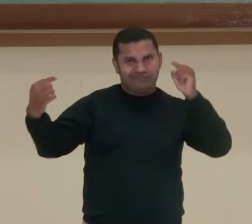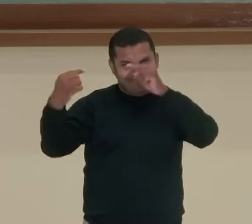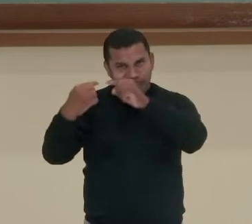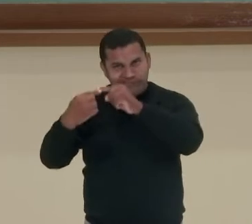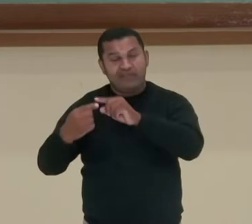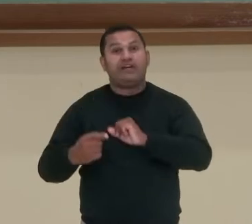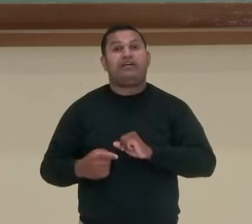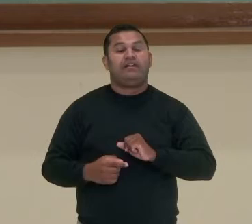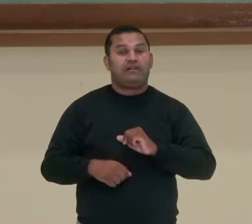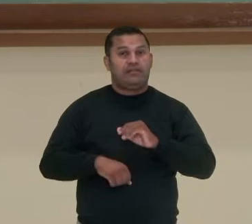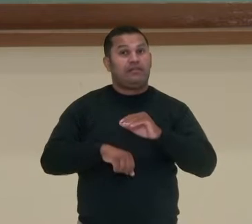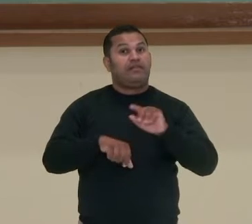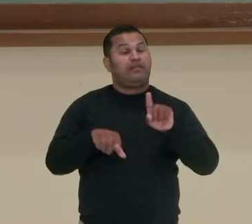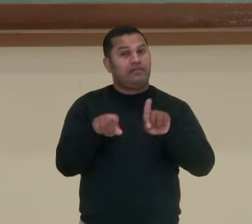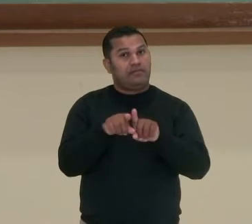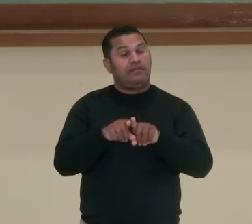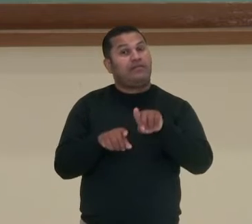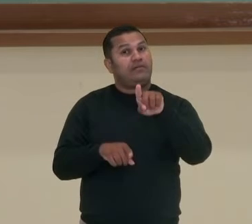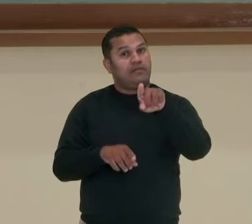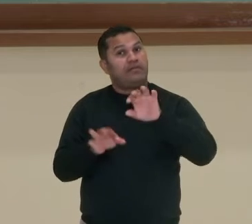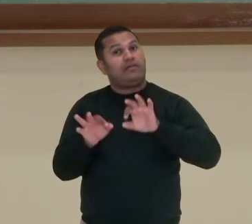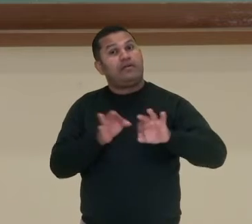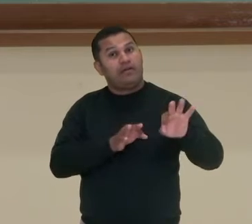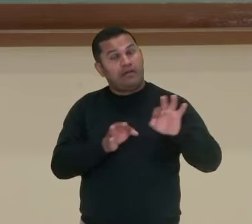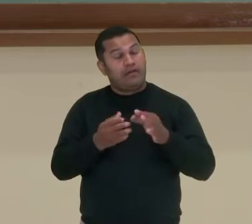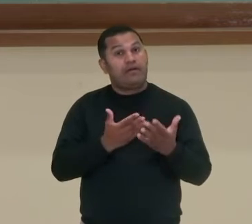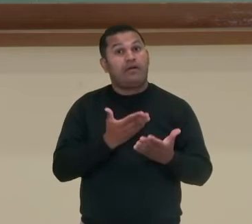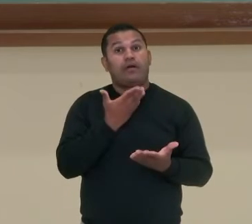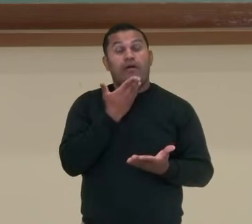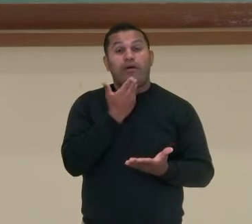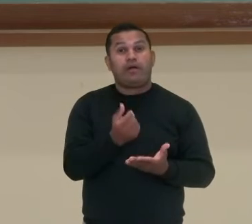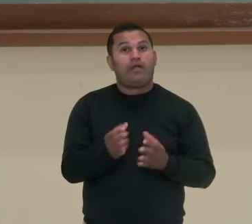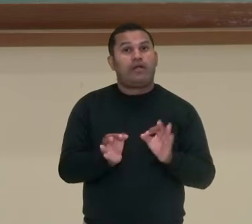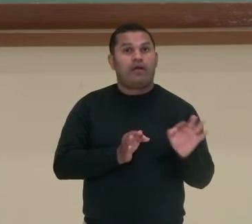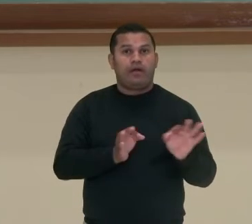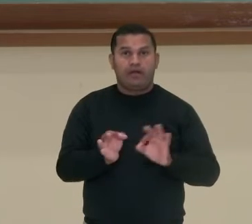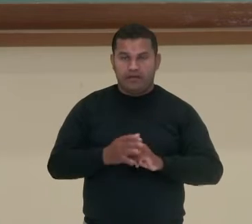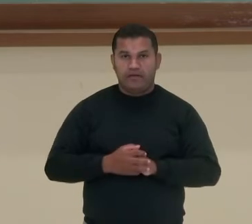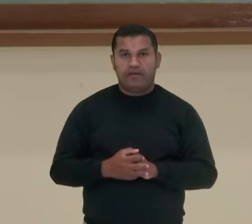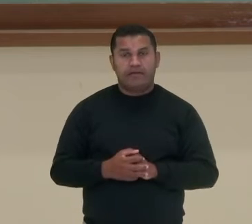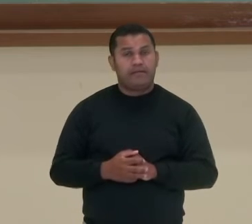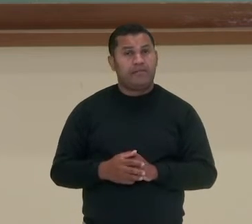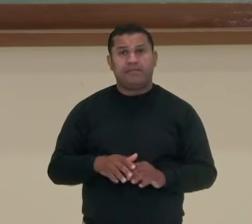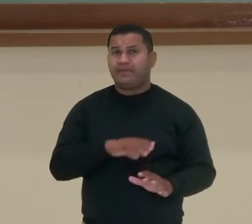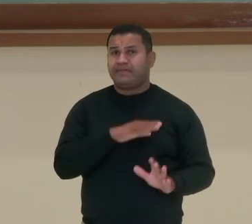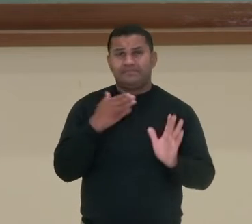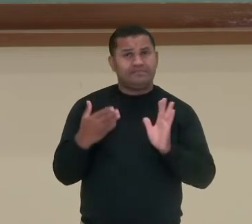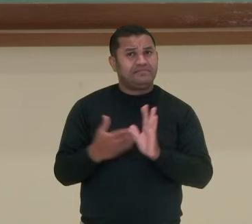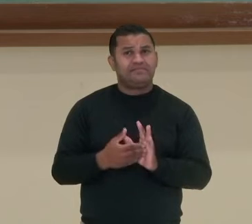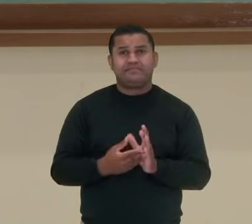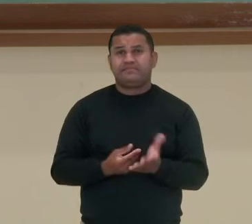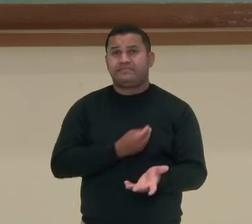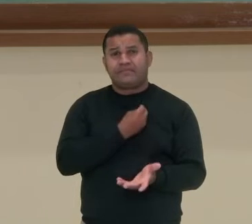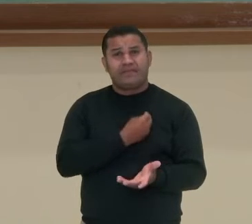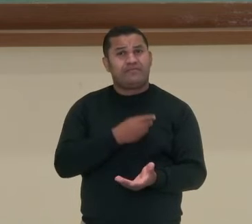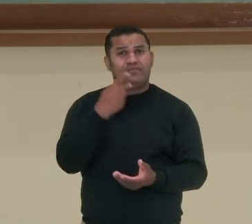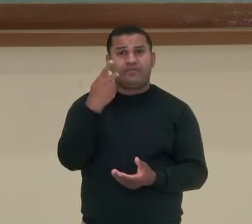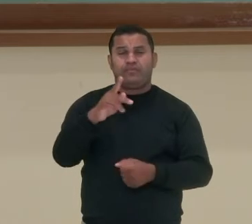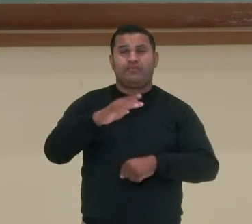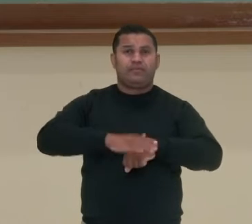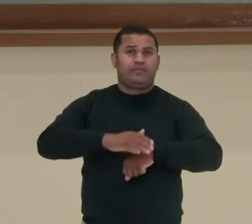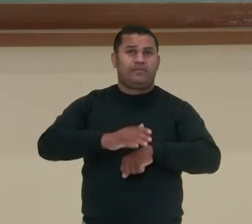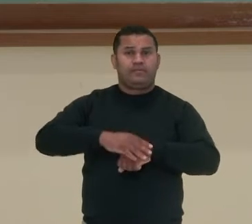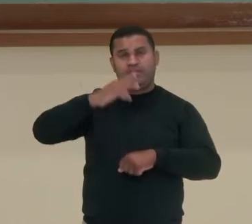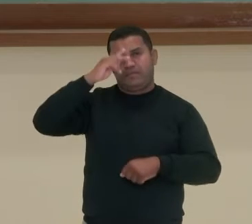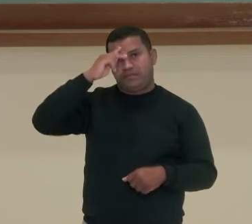uma forma de nós pensarmos na organização de estudo, pode ser utilizado para sempre com vocês, para a sua vida. Para